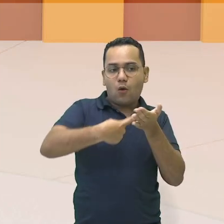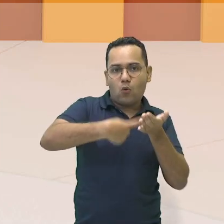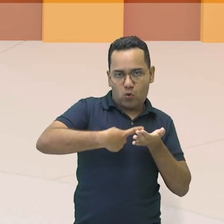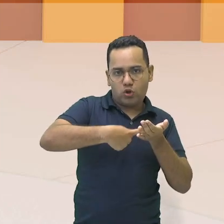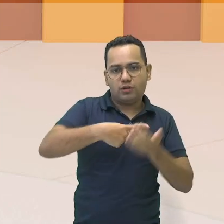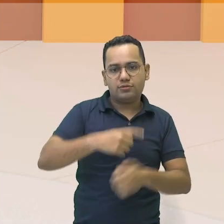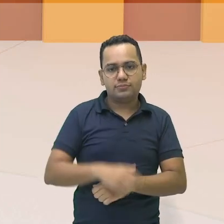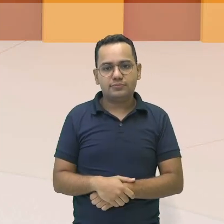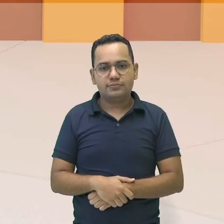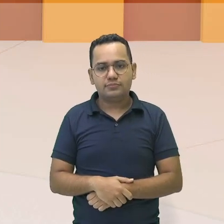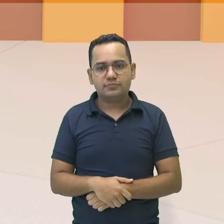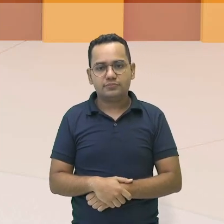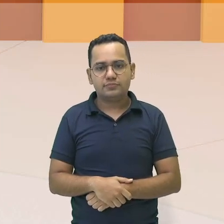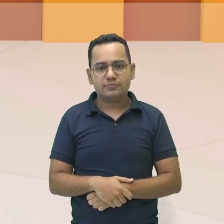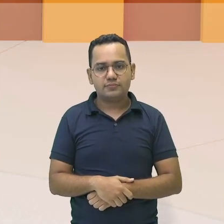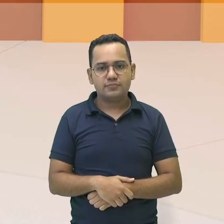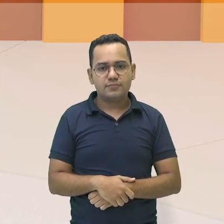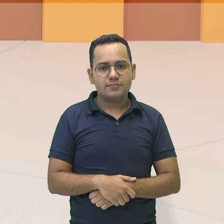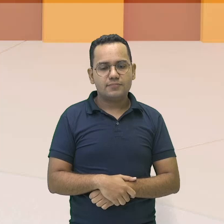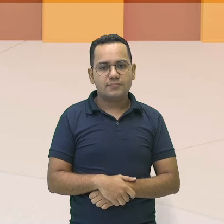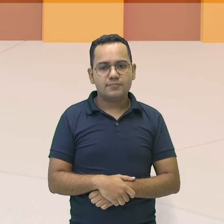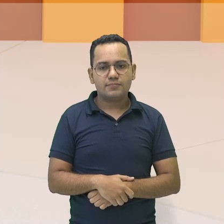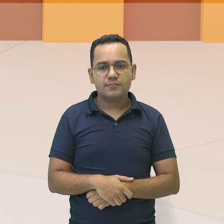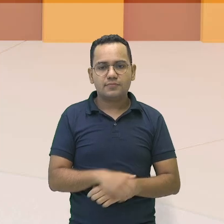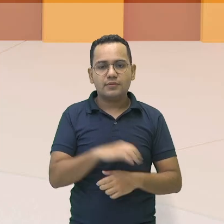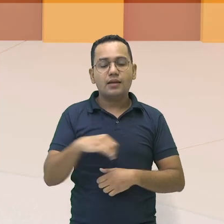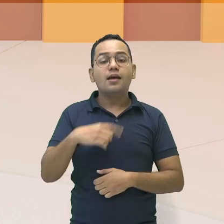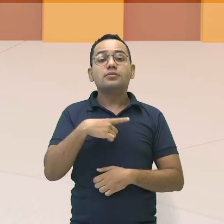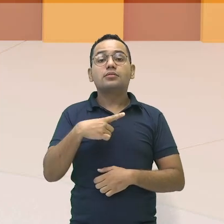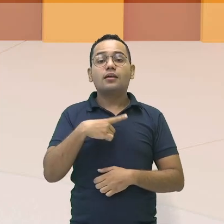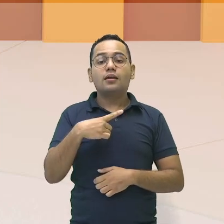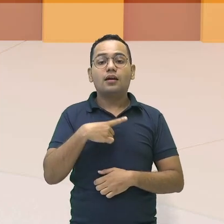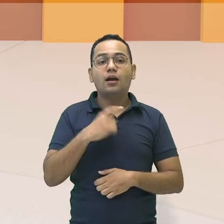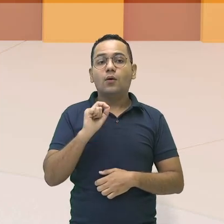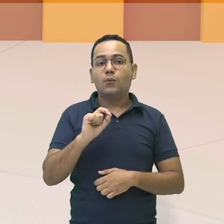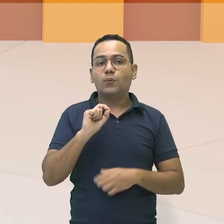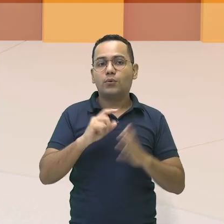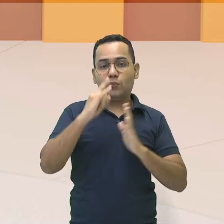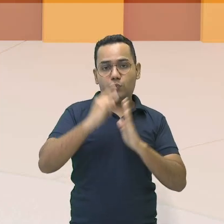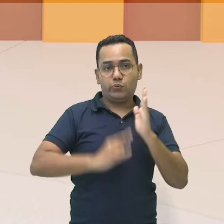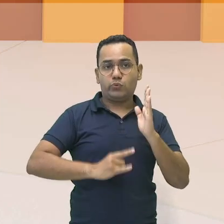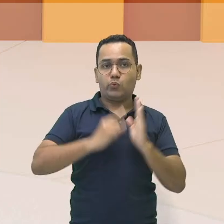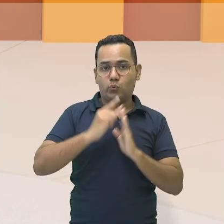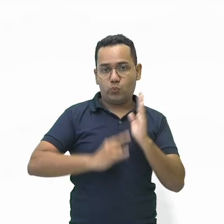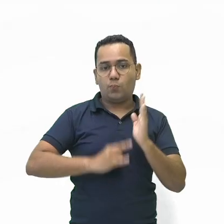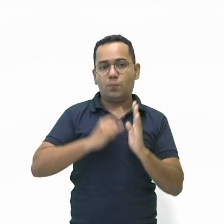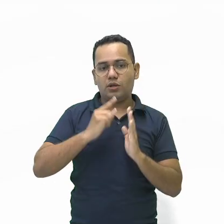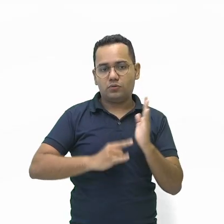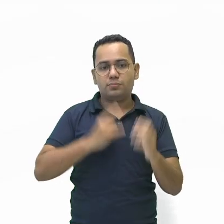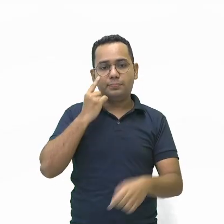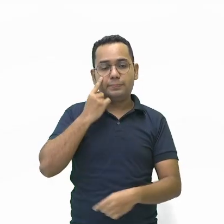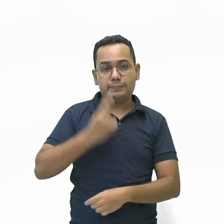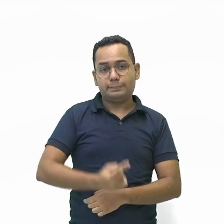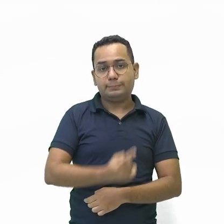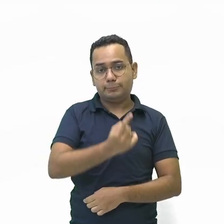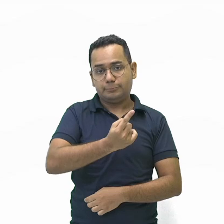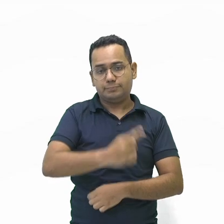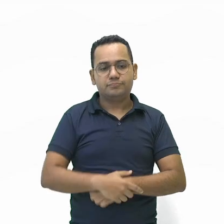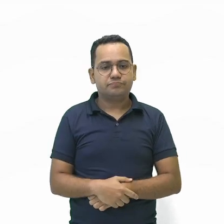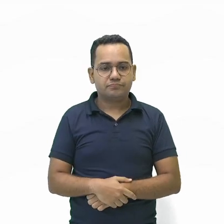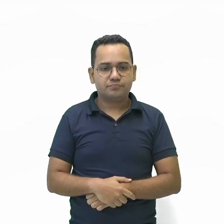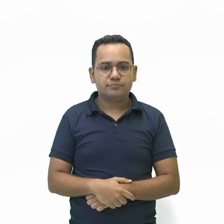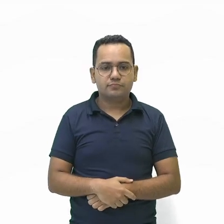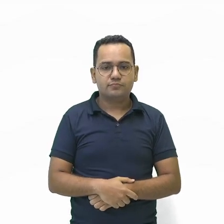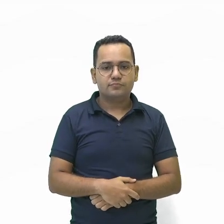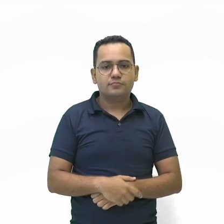propor um dos documentos que surgiu ali a partir da Conferência de Estocolmo. Acompanhem comigo. Olha só, a